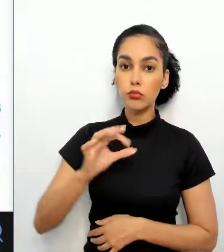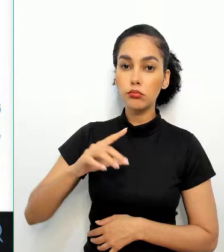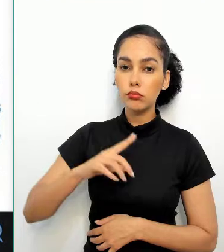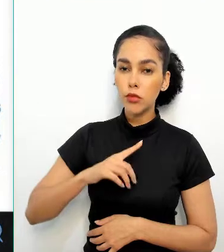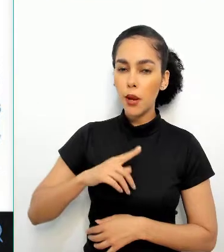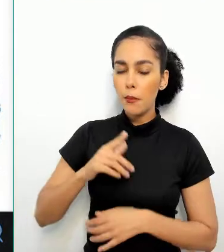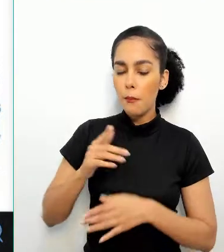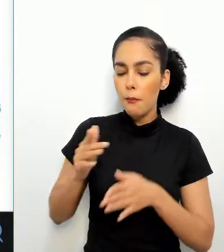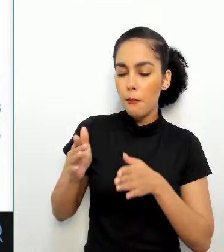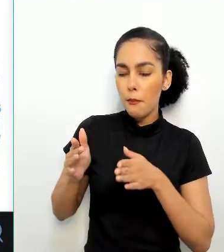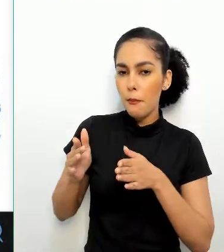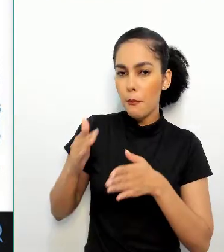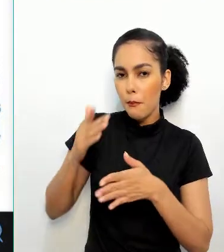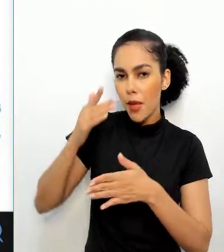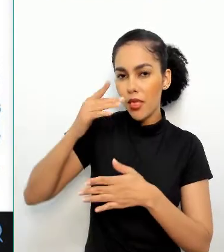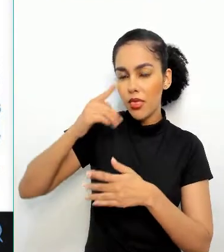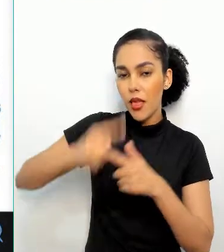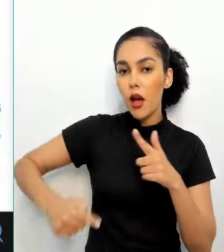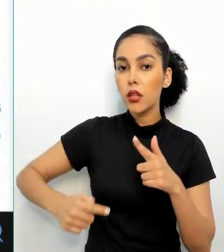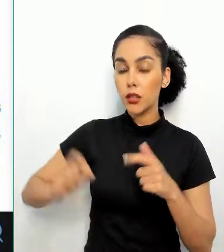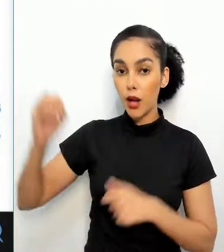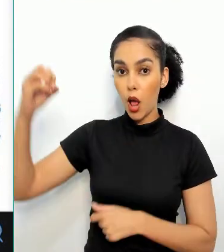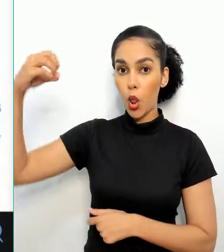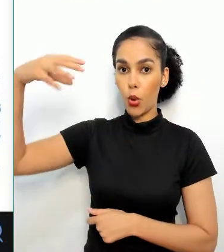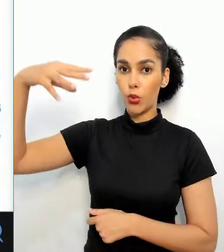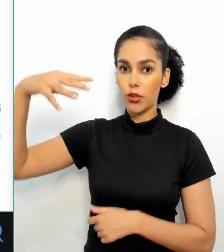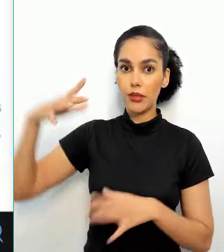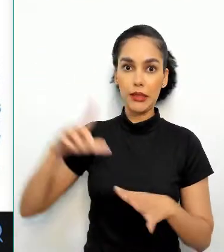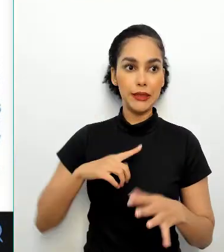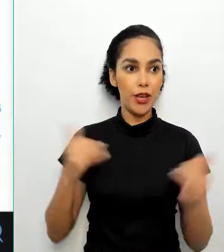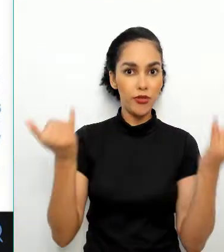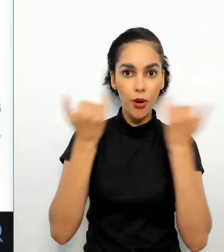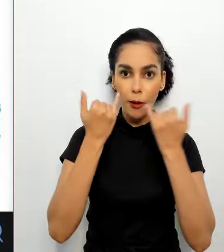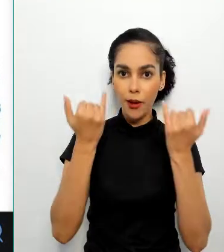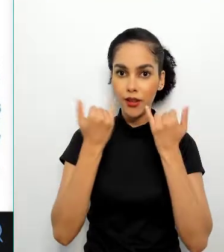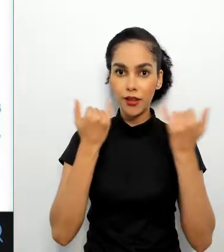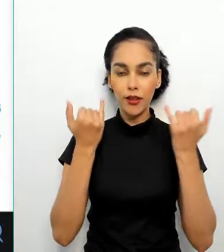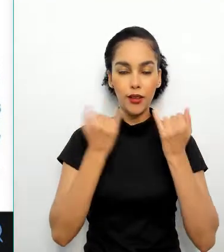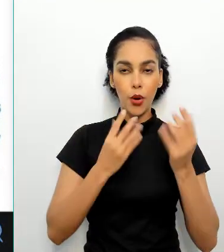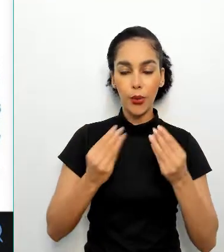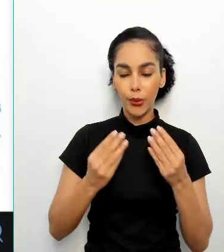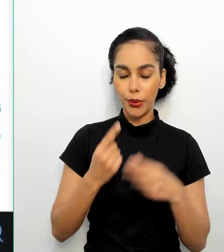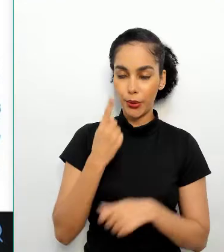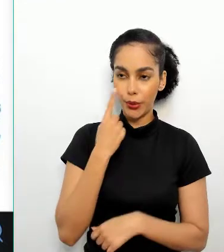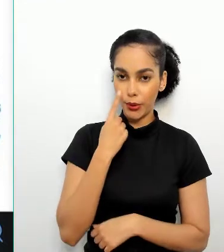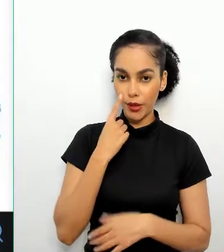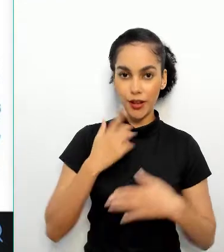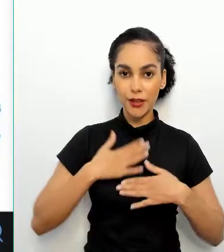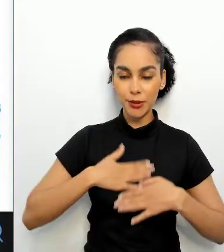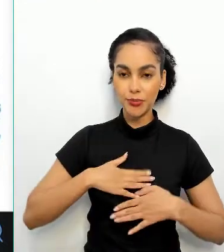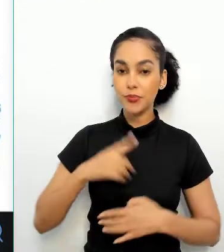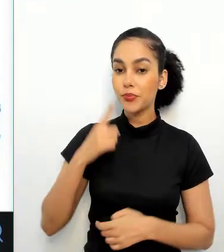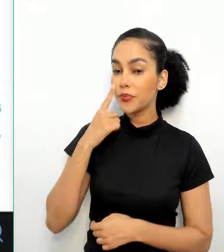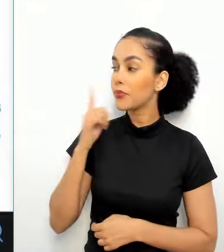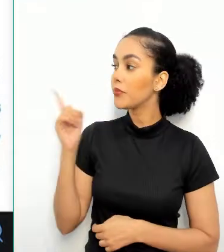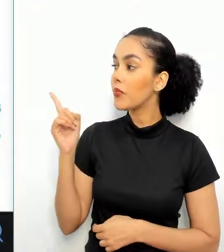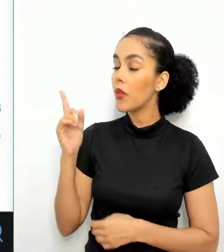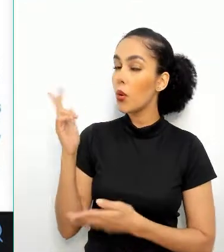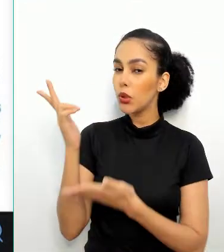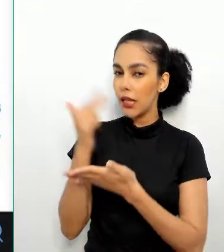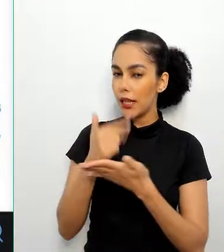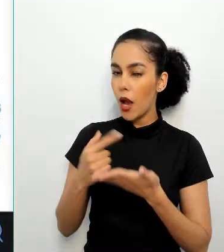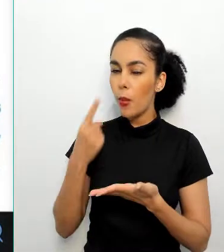luz que passa pelo pergolado ao meio-dia. Muita informação aqui, né? Vamos fazer alguns